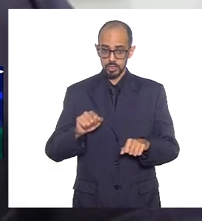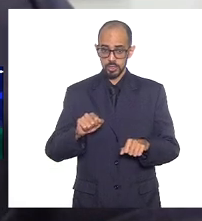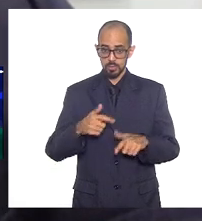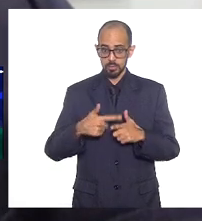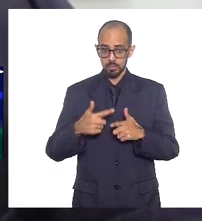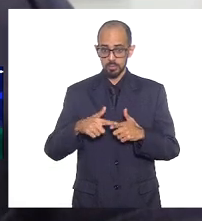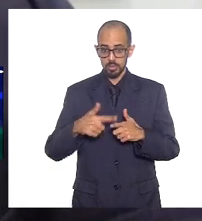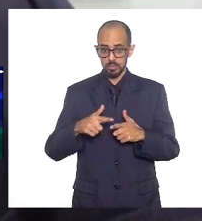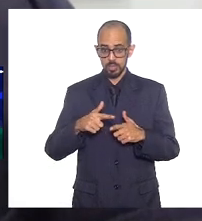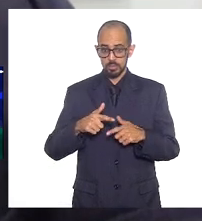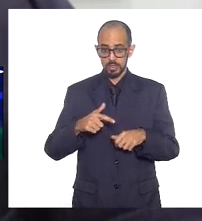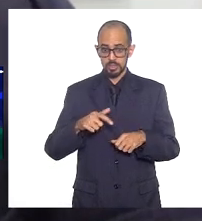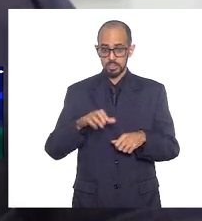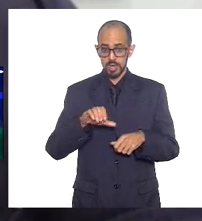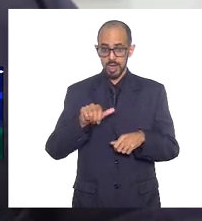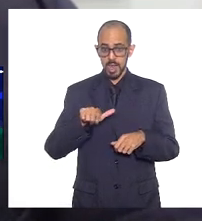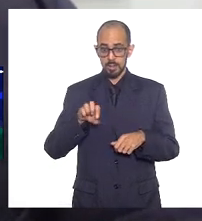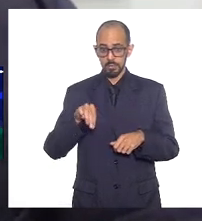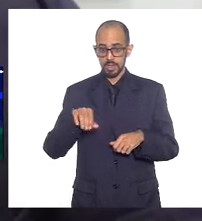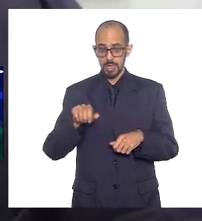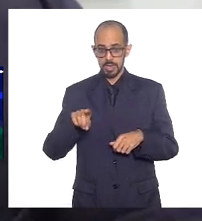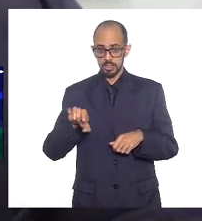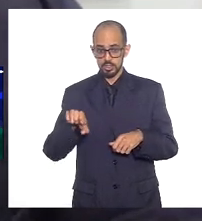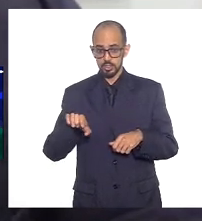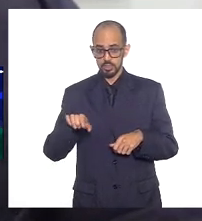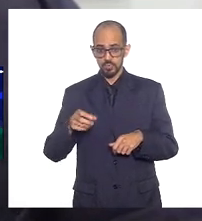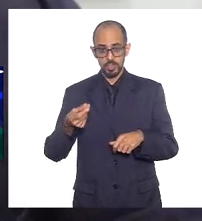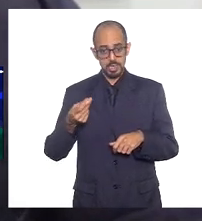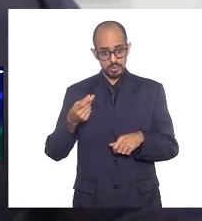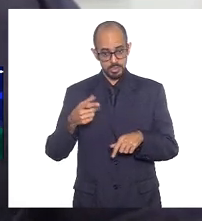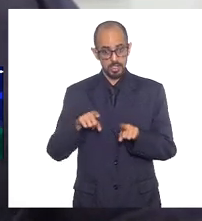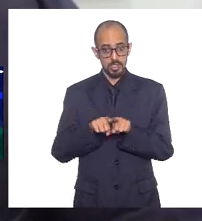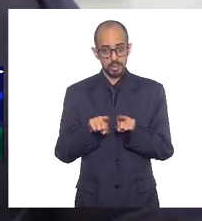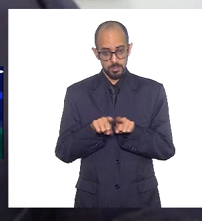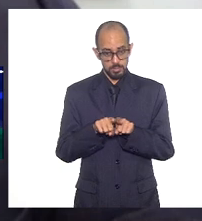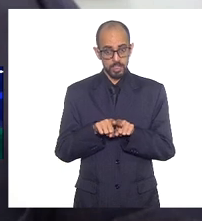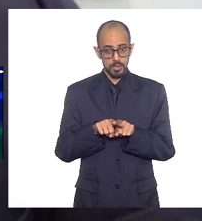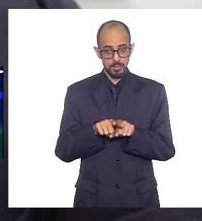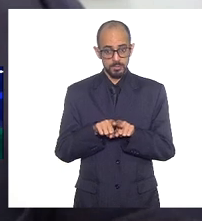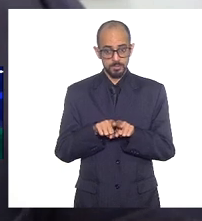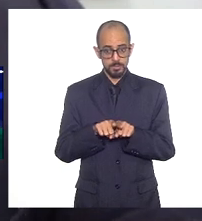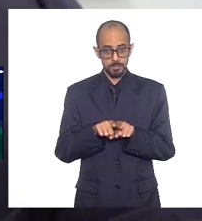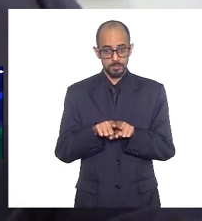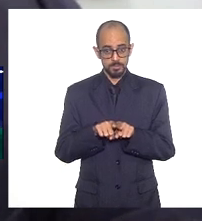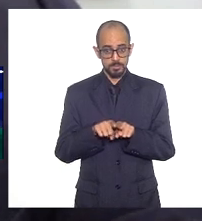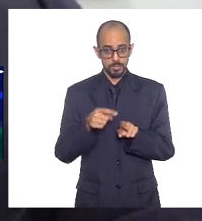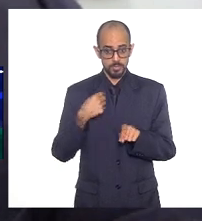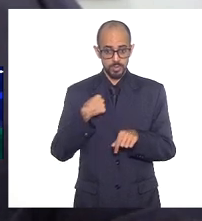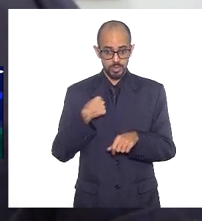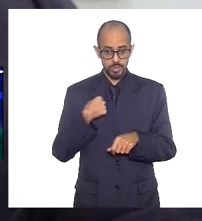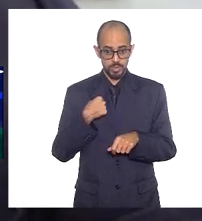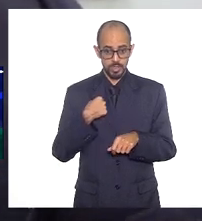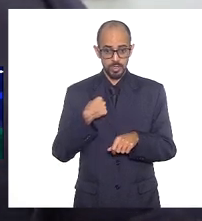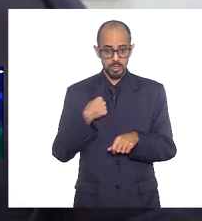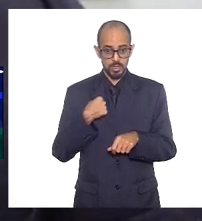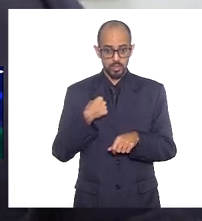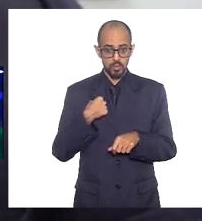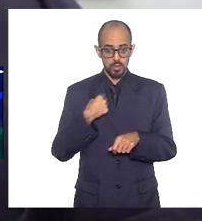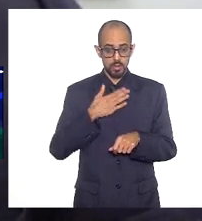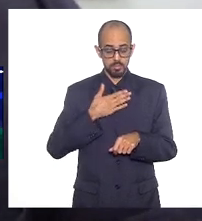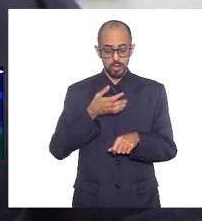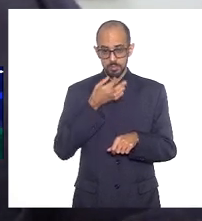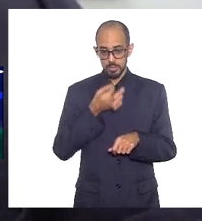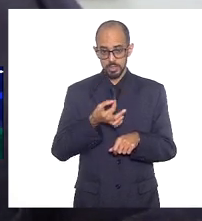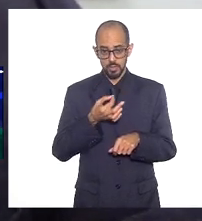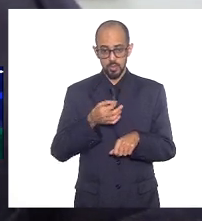não necessariamente calamidade pública da saúde. Muito embora, mais uma vez, diga que eu considero, eu acho que o momento é